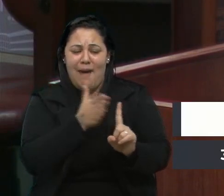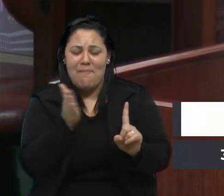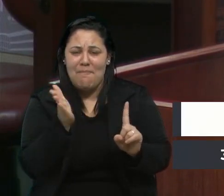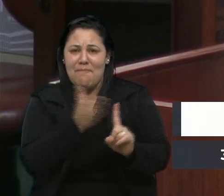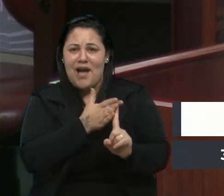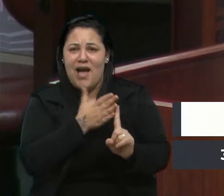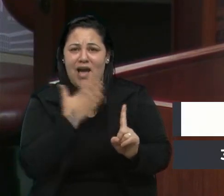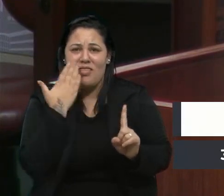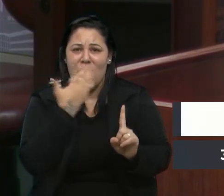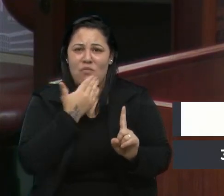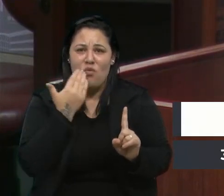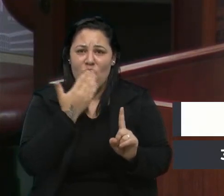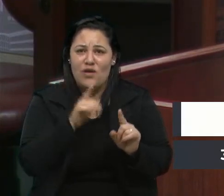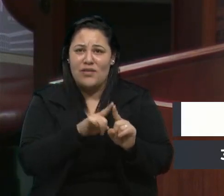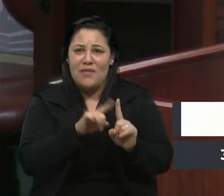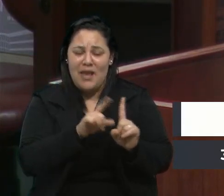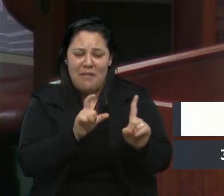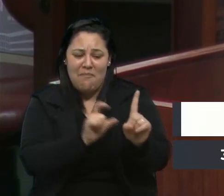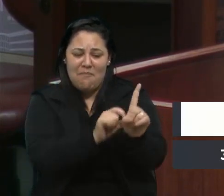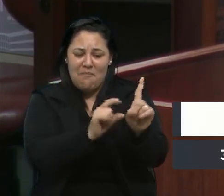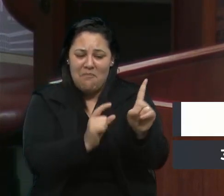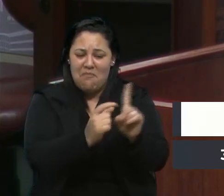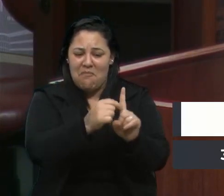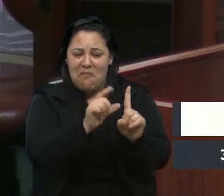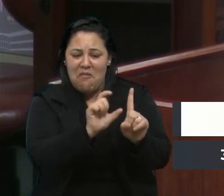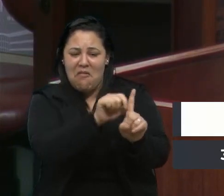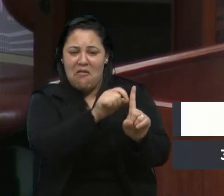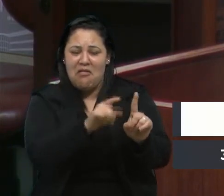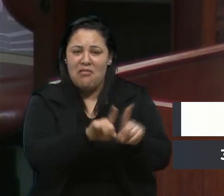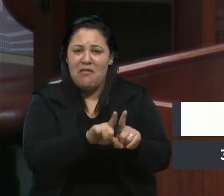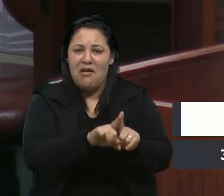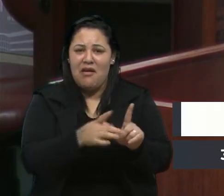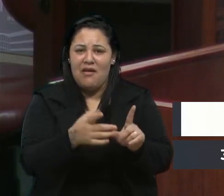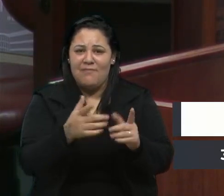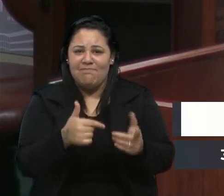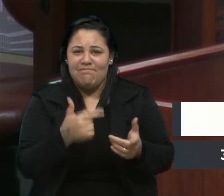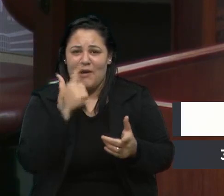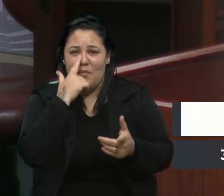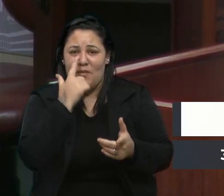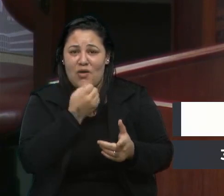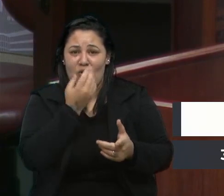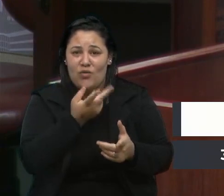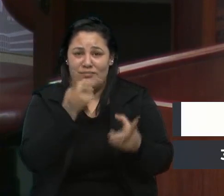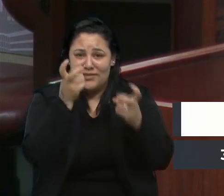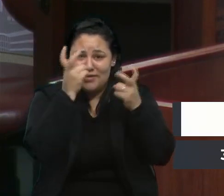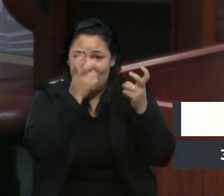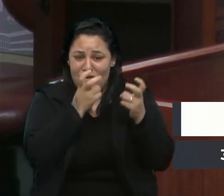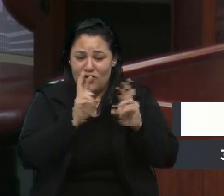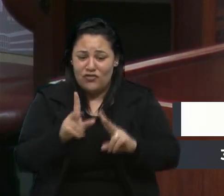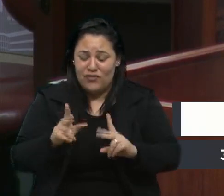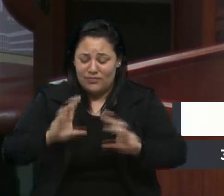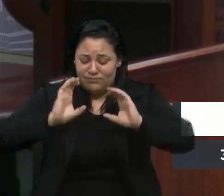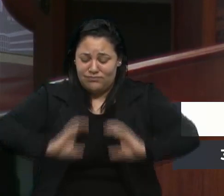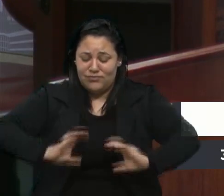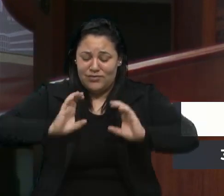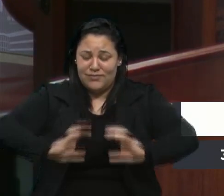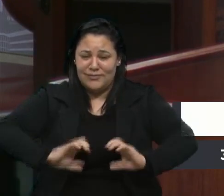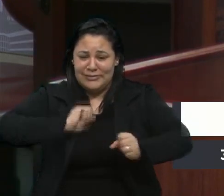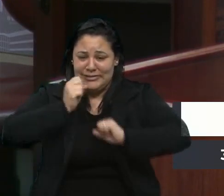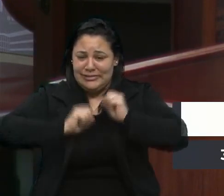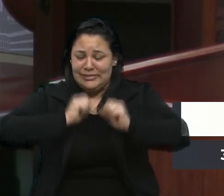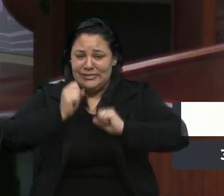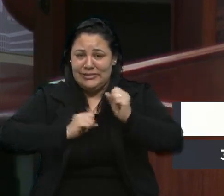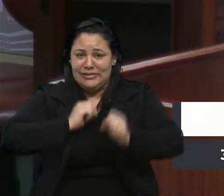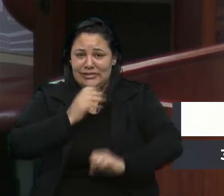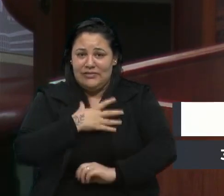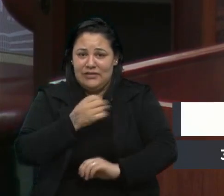sexta-feira e teve o acesso às gravações. A mãe que conta que havia notado a diferença do comportamento da filha nos últimos tempos,